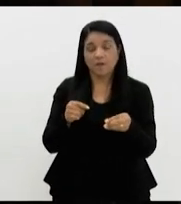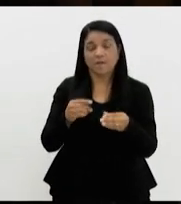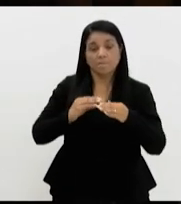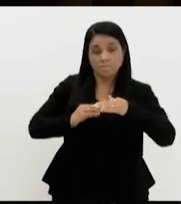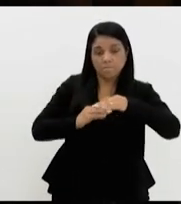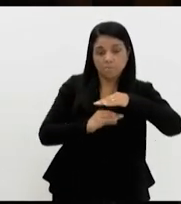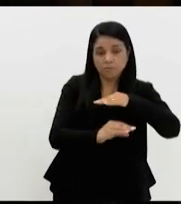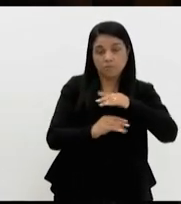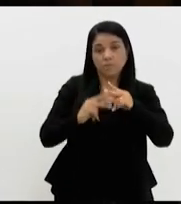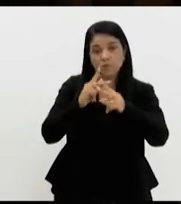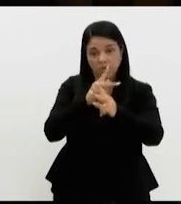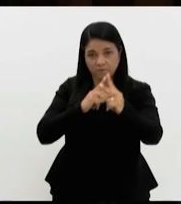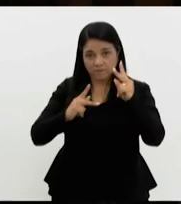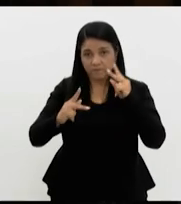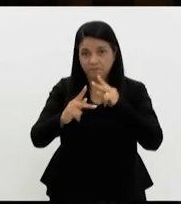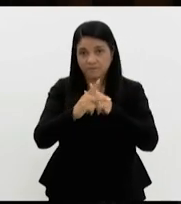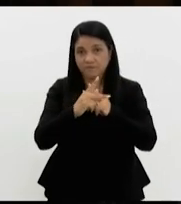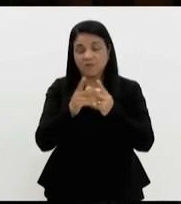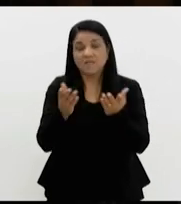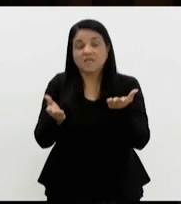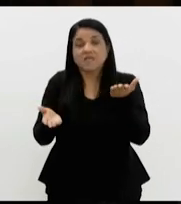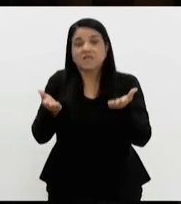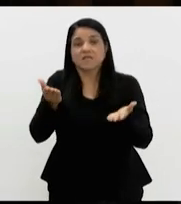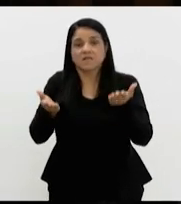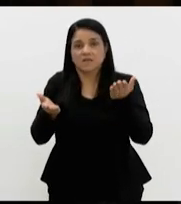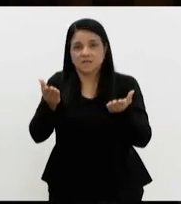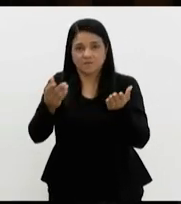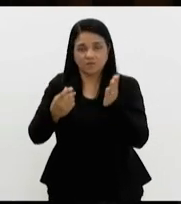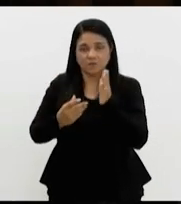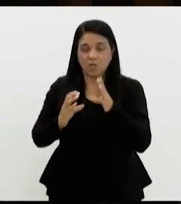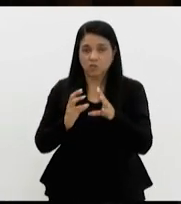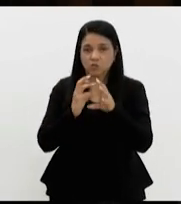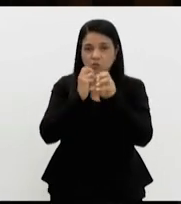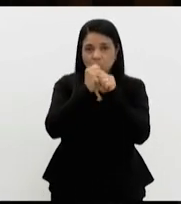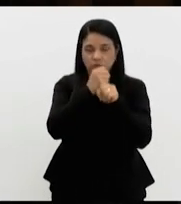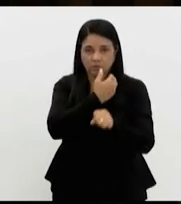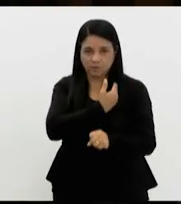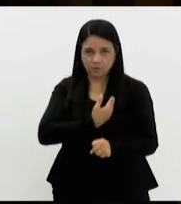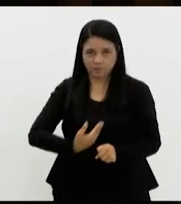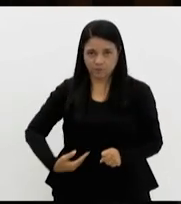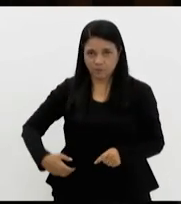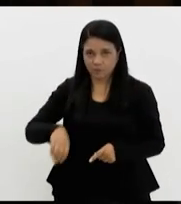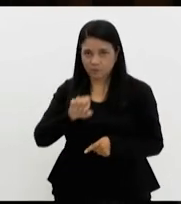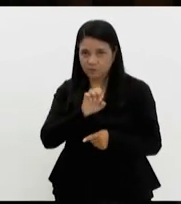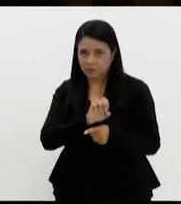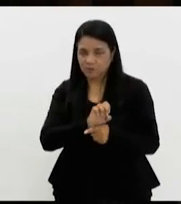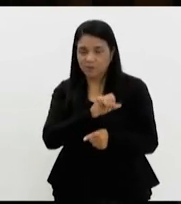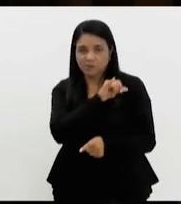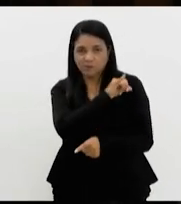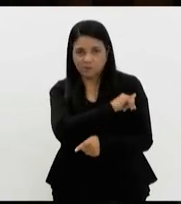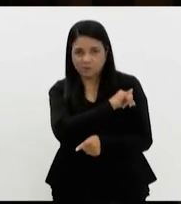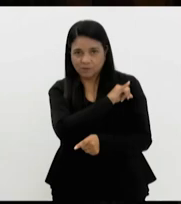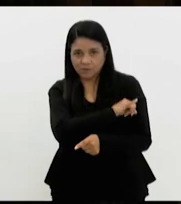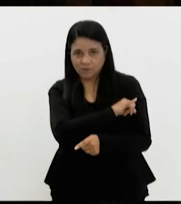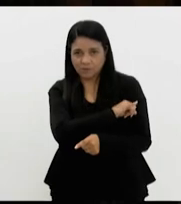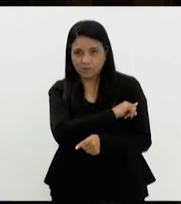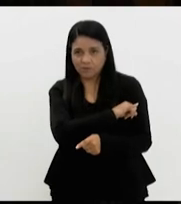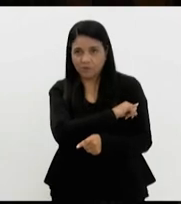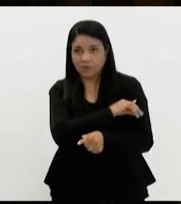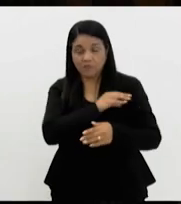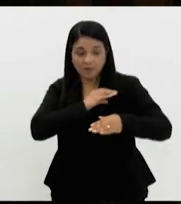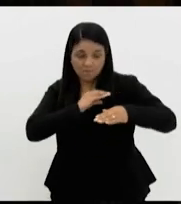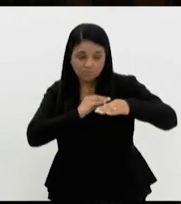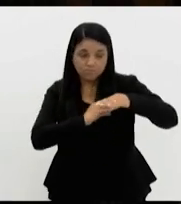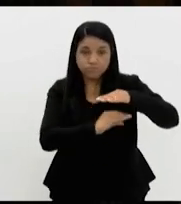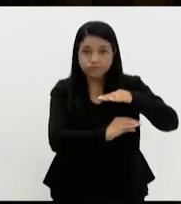do Rio Previdência, para o equilíbrio financeiro das contas públicas do Estado do Rio de Janeiro e que estão indo cada vez mais para